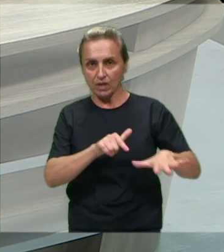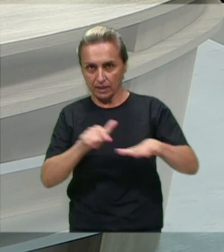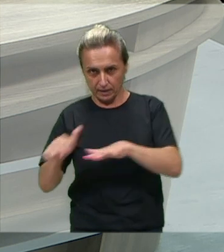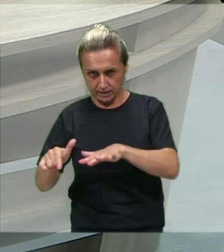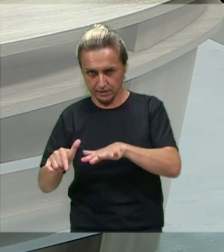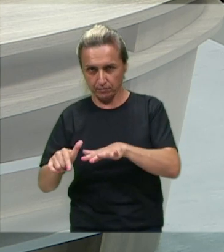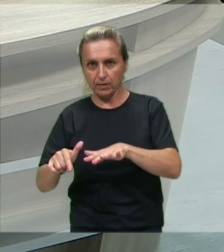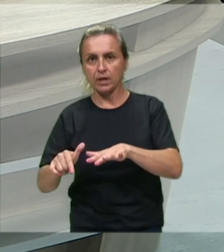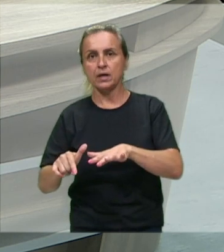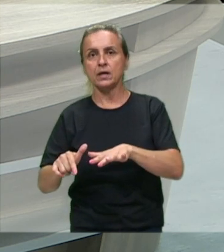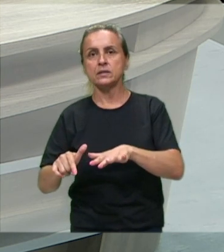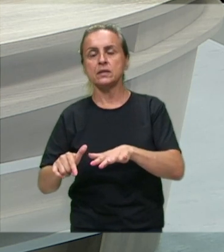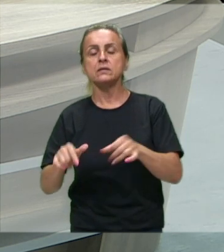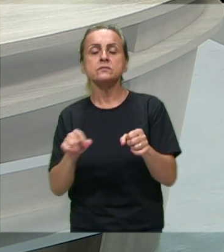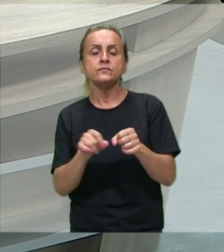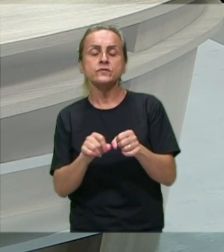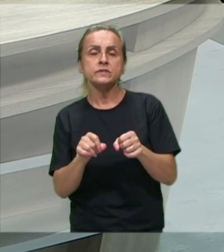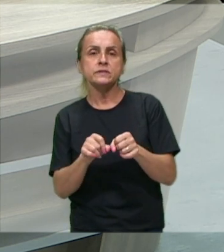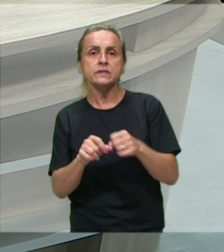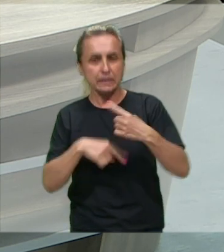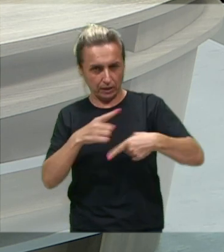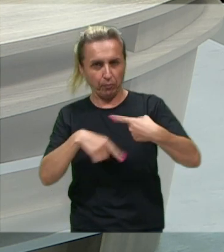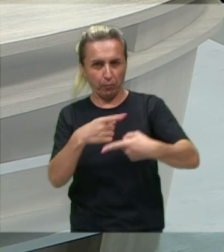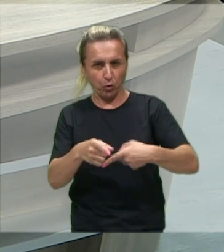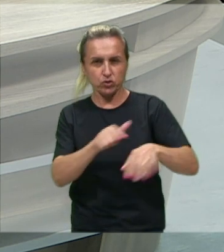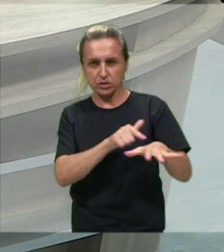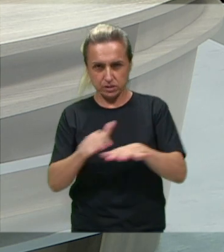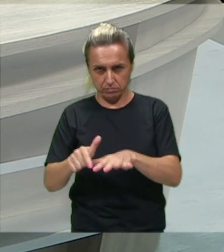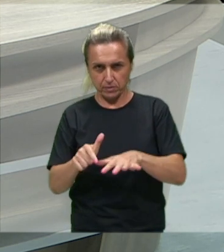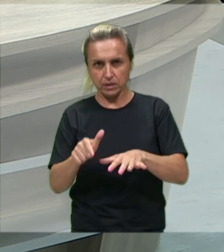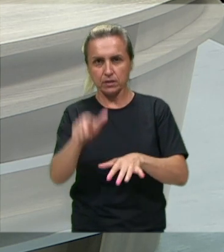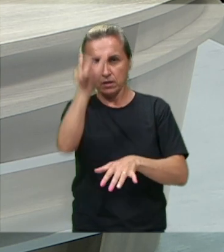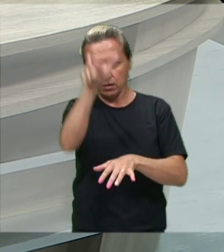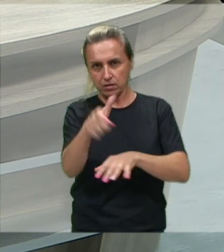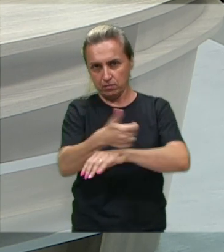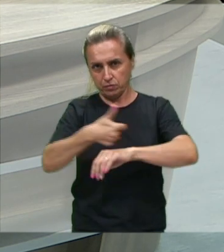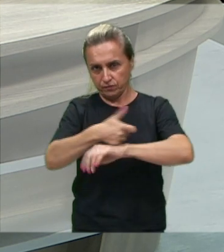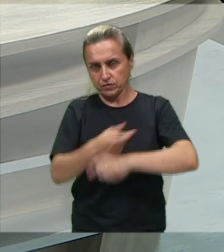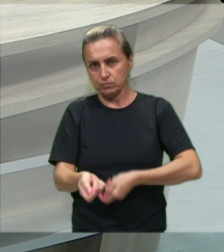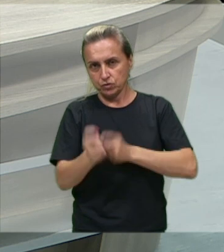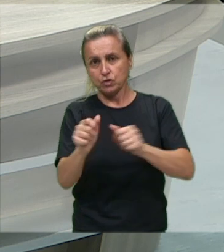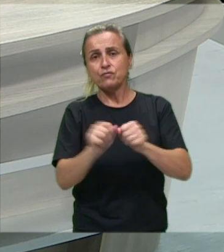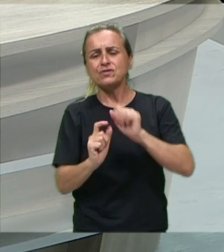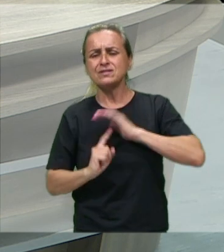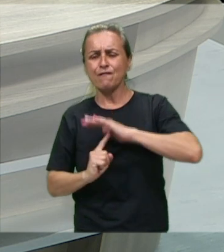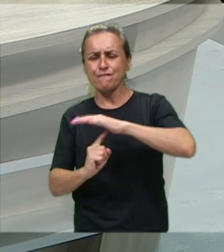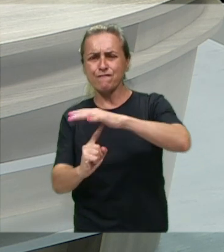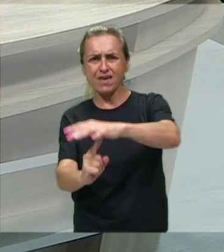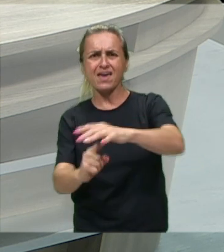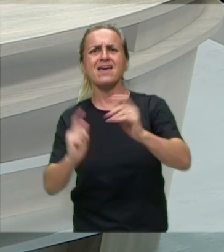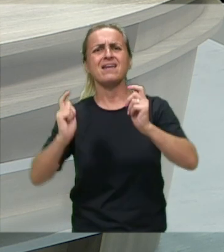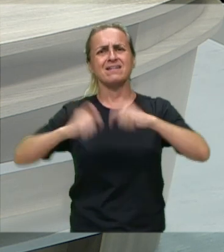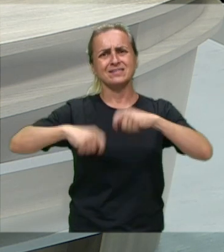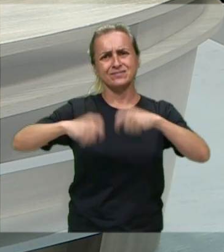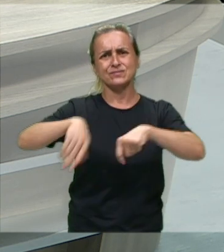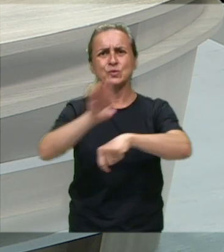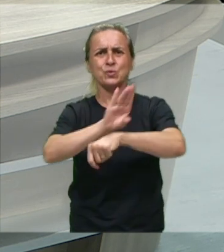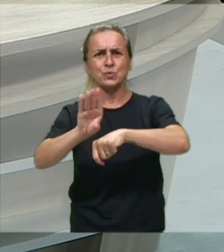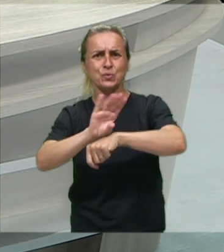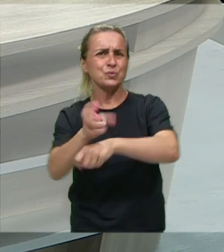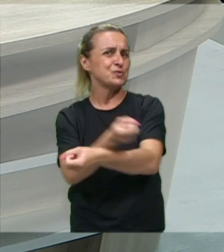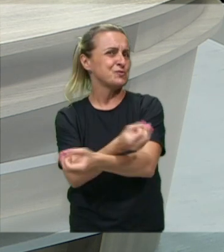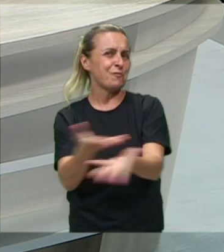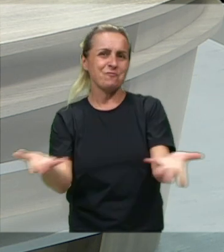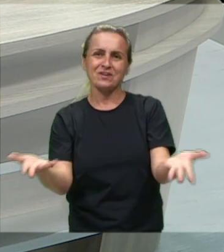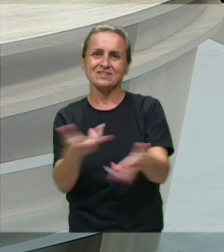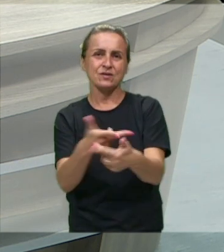ali, fazer tudo que for de feira, congresso, simpósio, a questão de capacitação e automaticamente no último dia, que